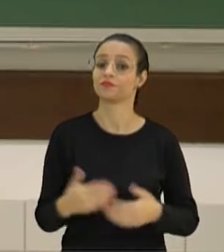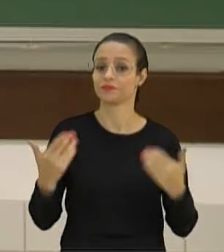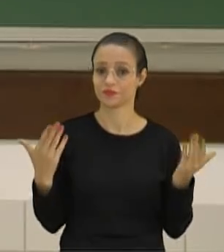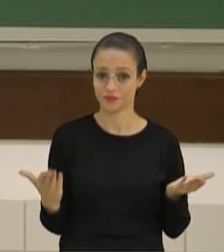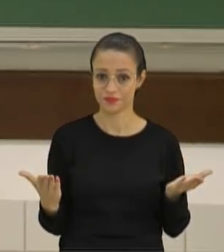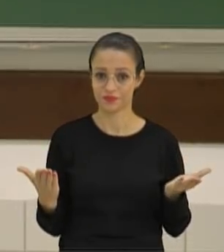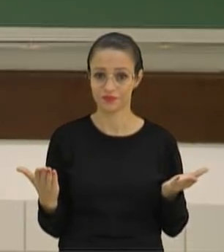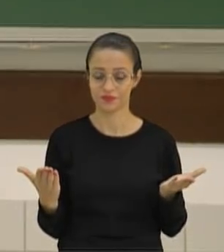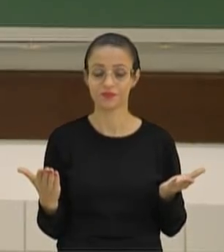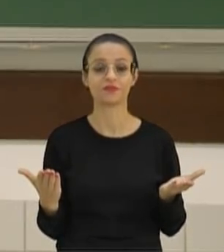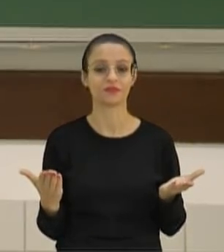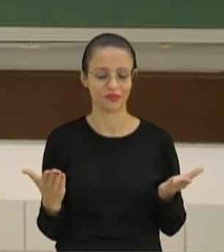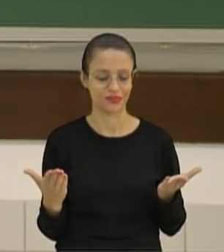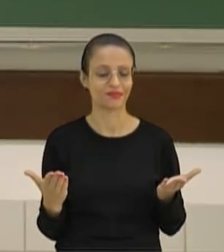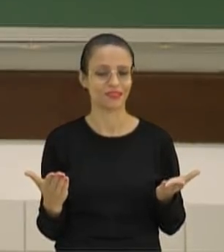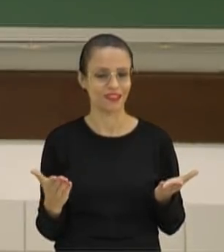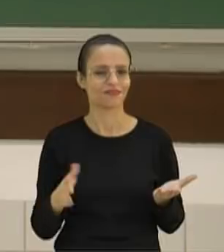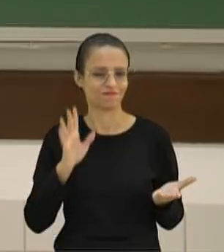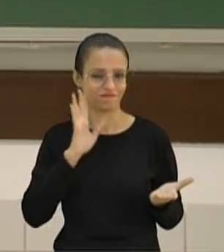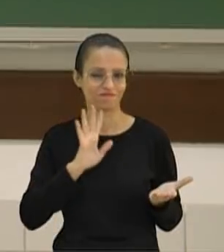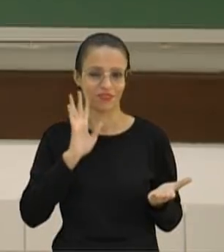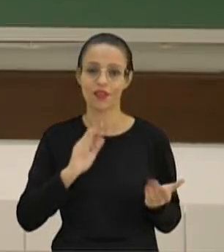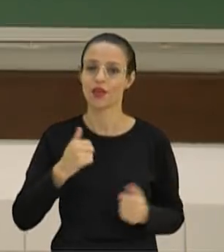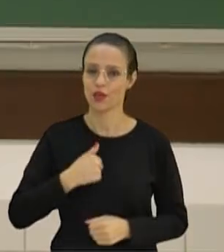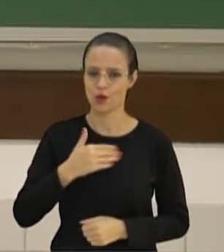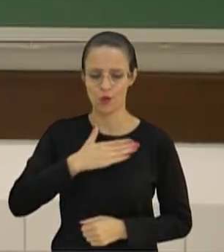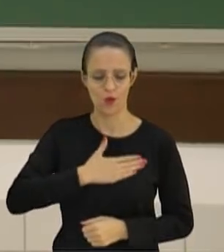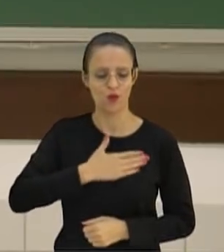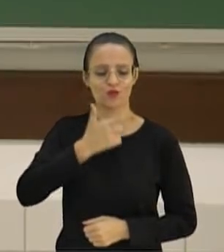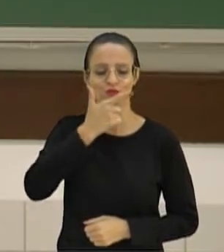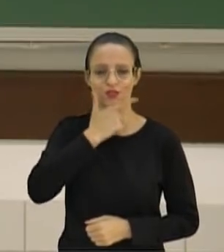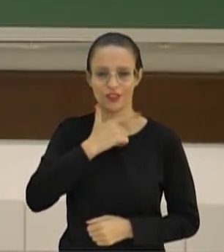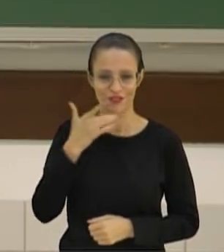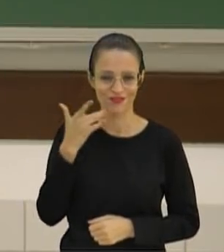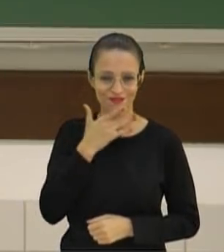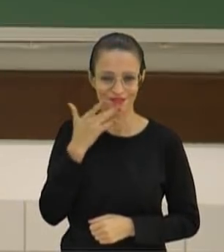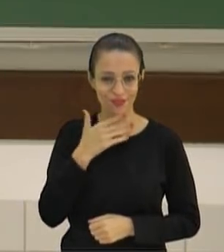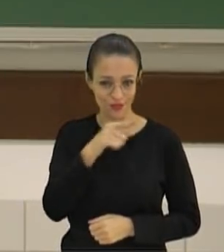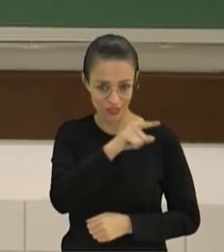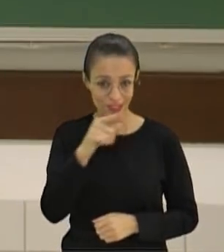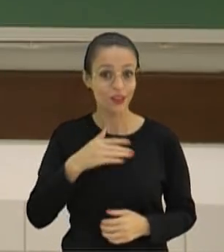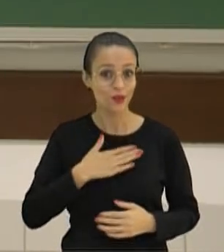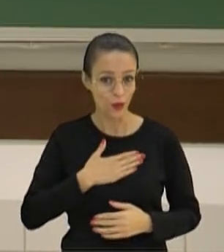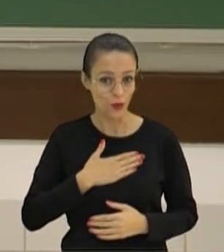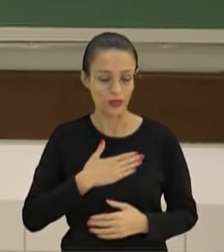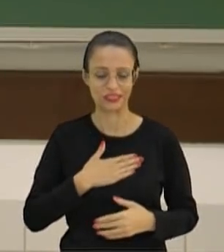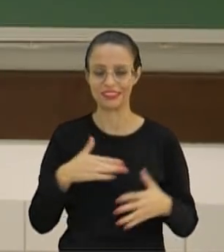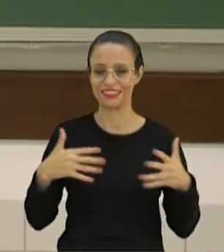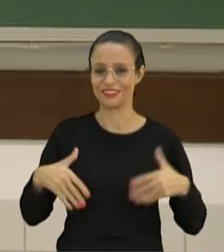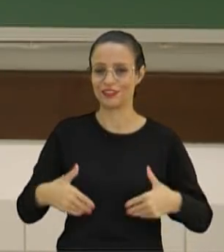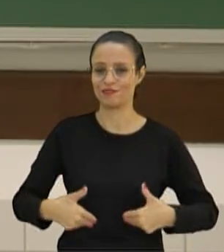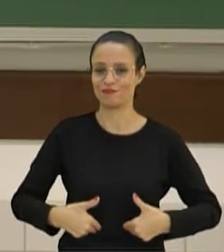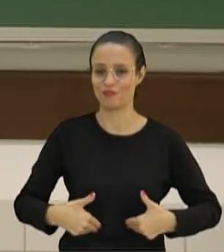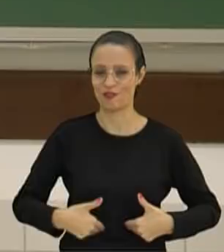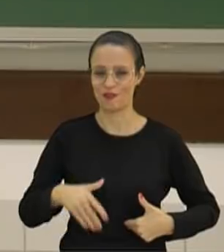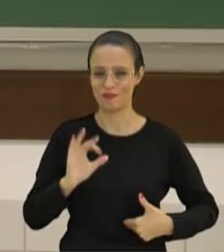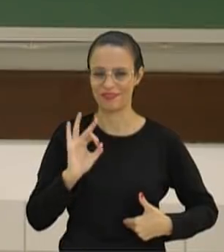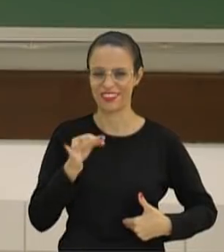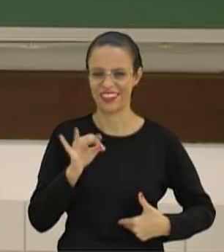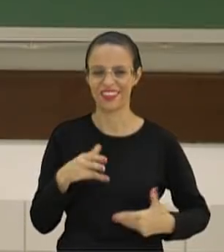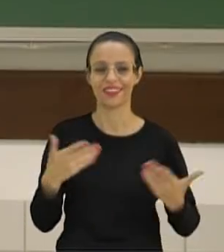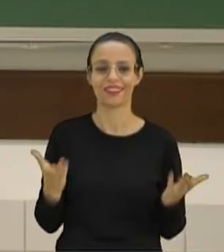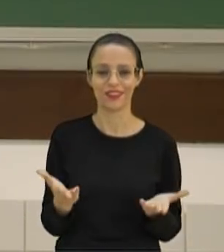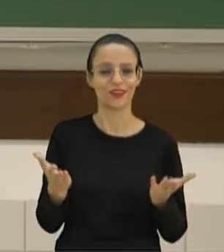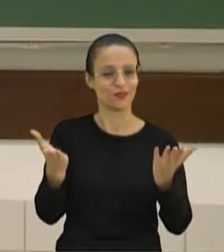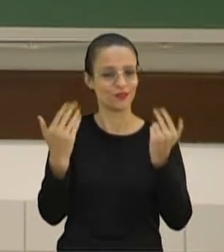E aí? Ai, que delícia, hein? Eu gosto de queijo. E vocês? Bateu uma fome, né?